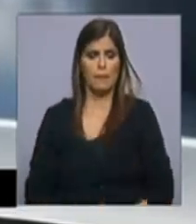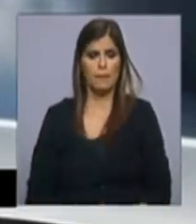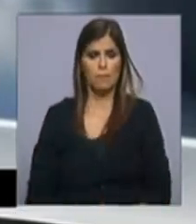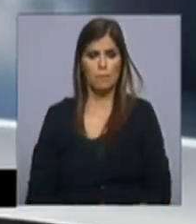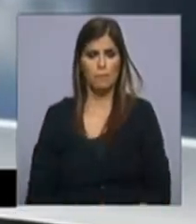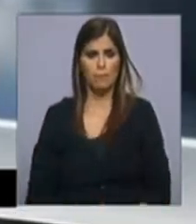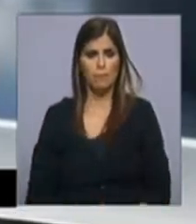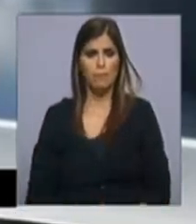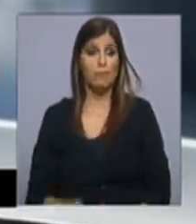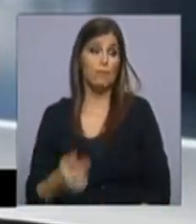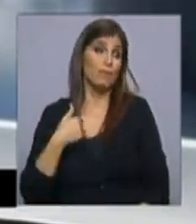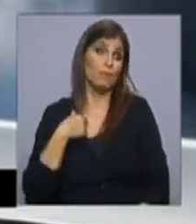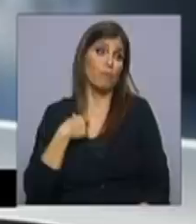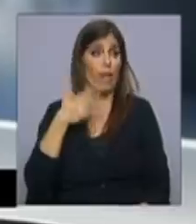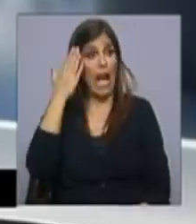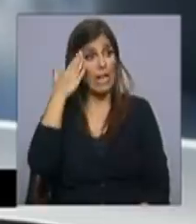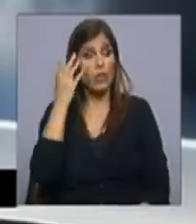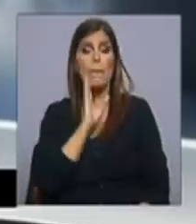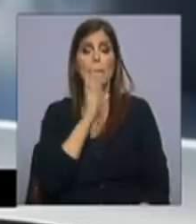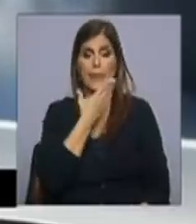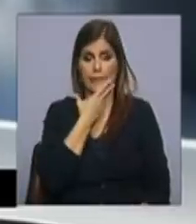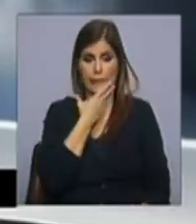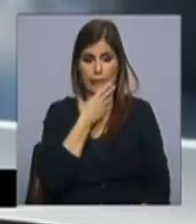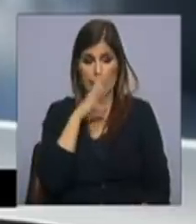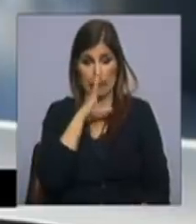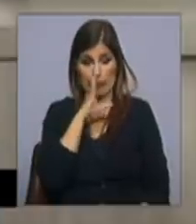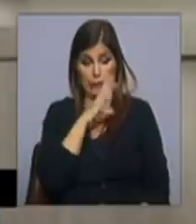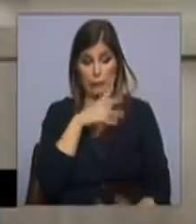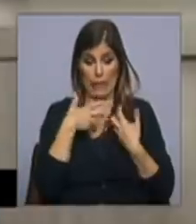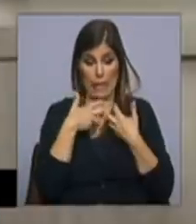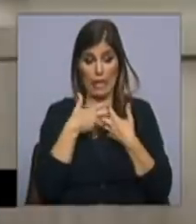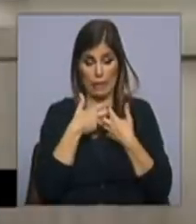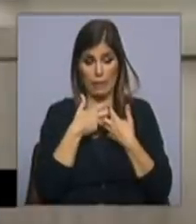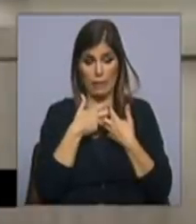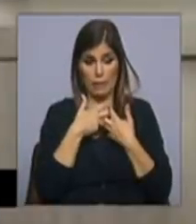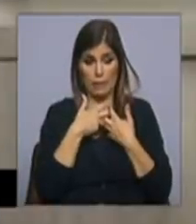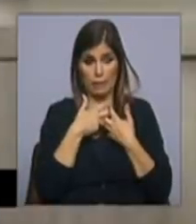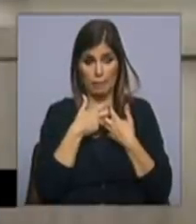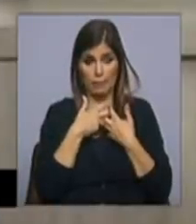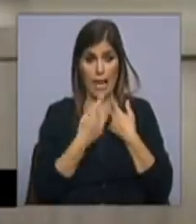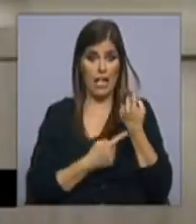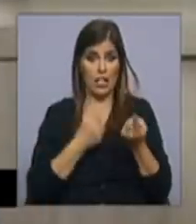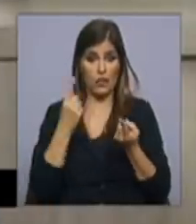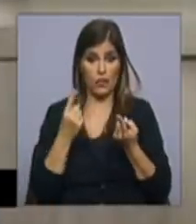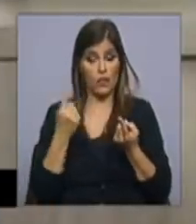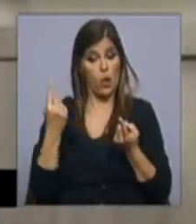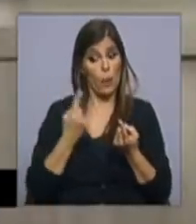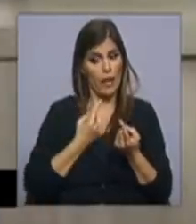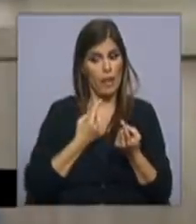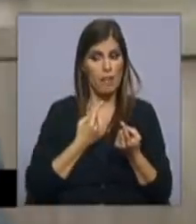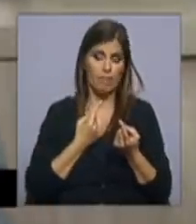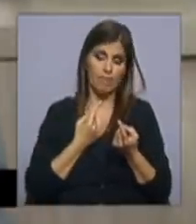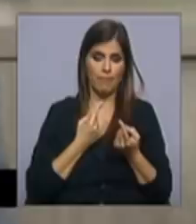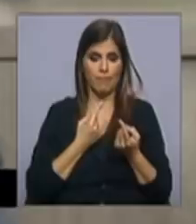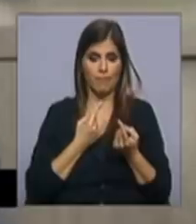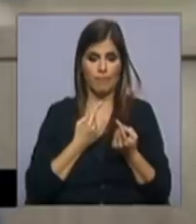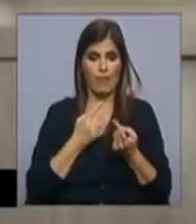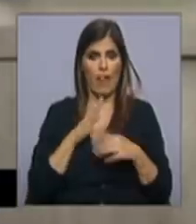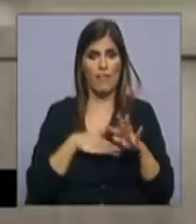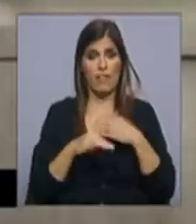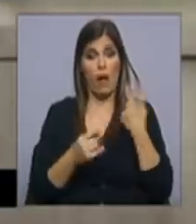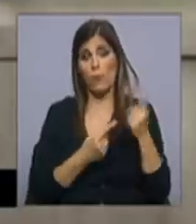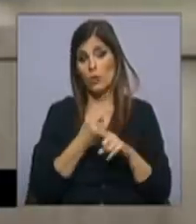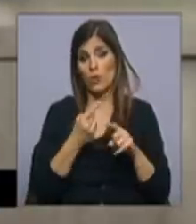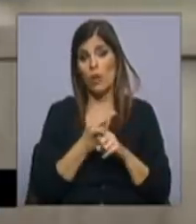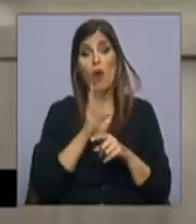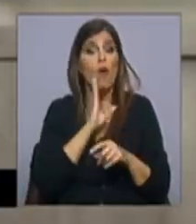eu acho que depende. Quando você está numa guerra, você, às vezes, é obrigado a agir de acordo com